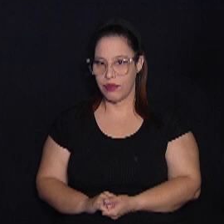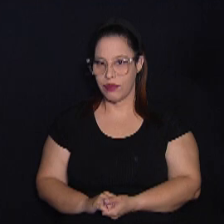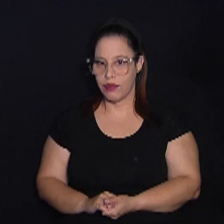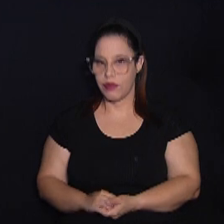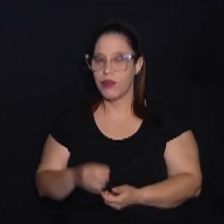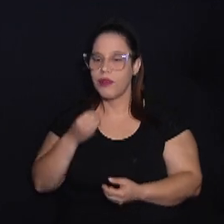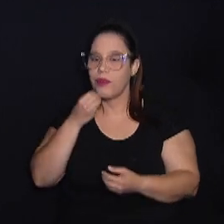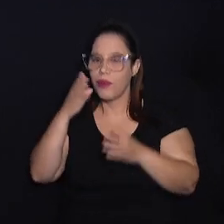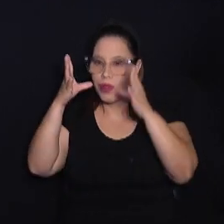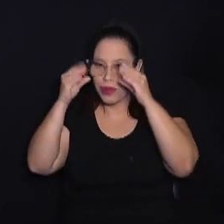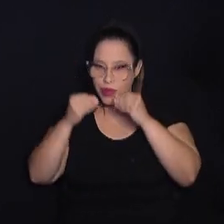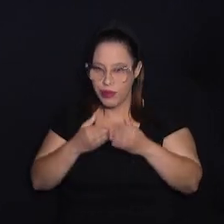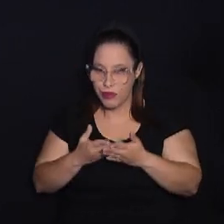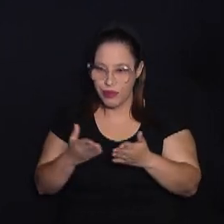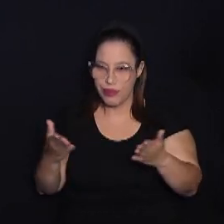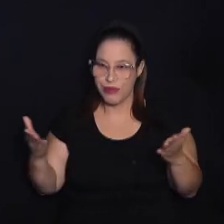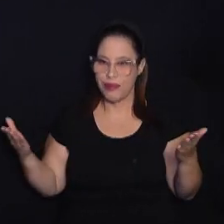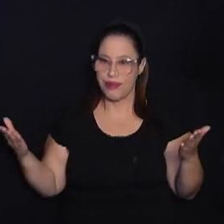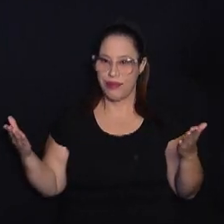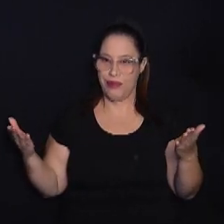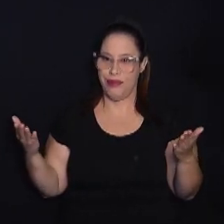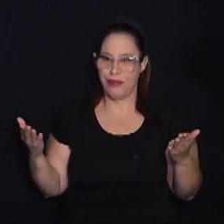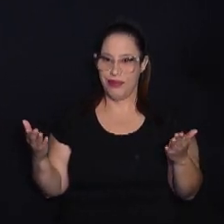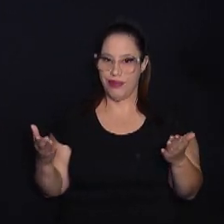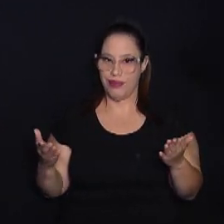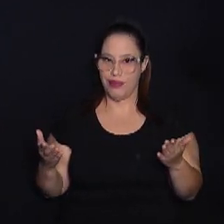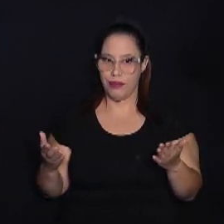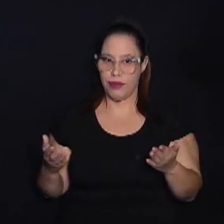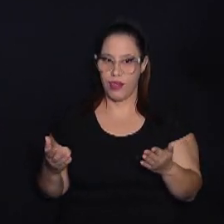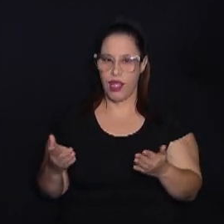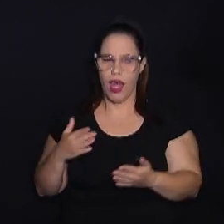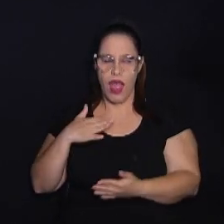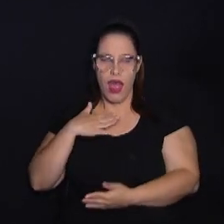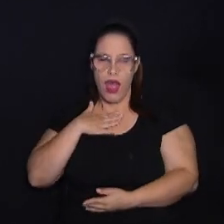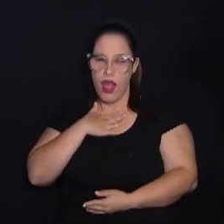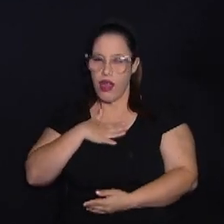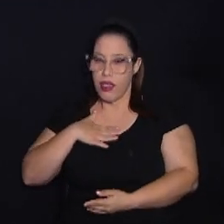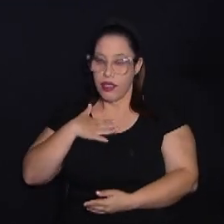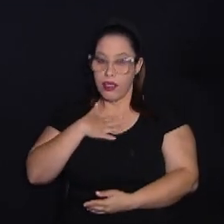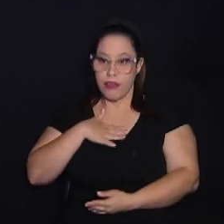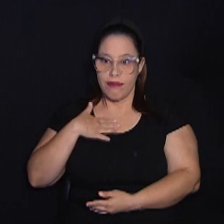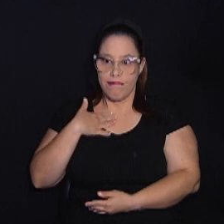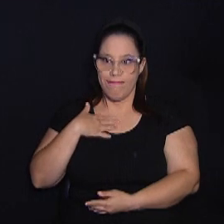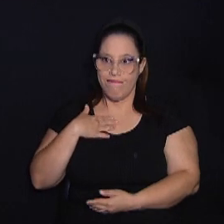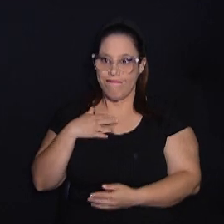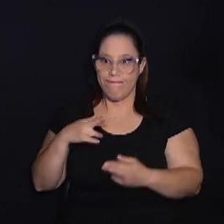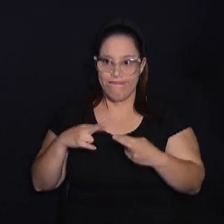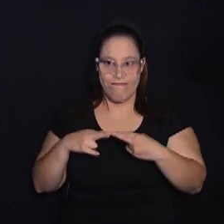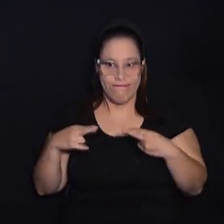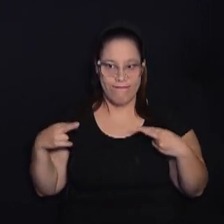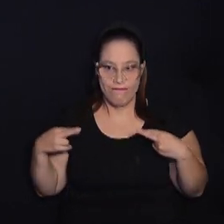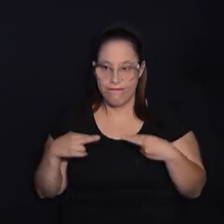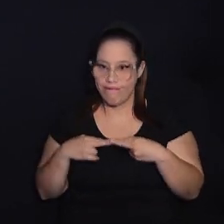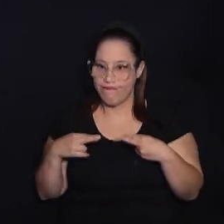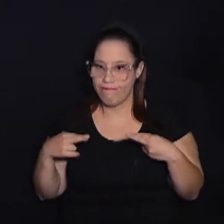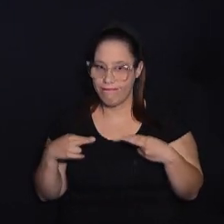Muito boa noite a todos e a todas. É um prazer poder estar aqui hoje nessa sessão representando o nosso presidente